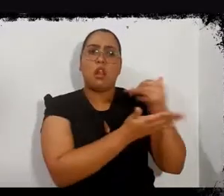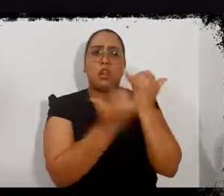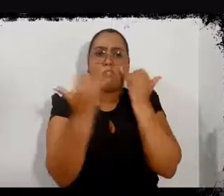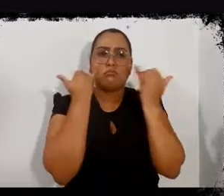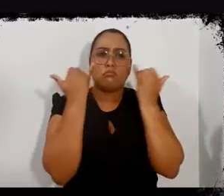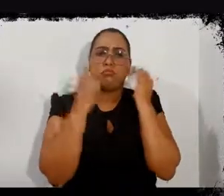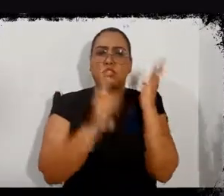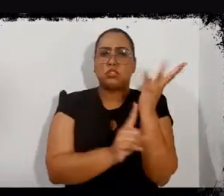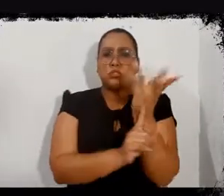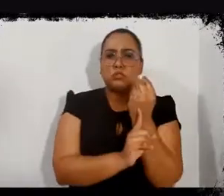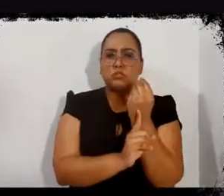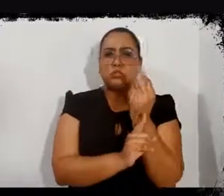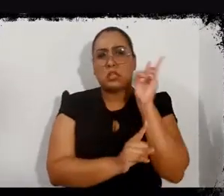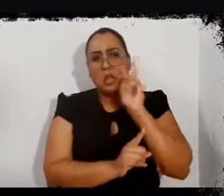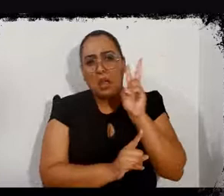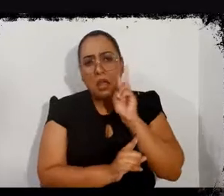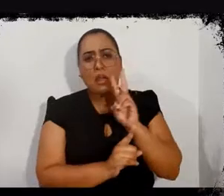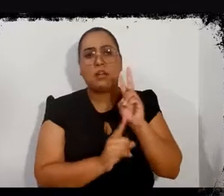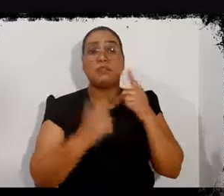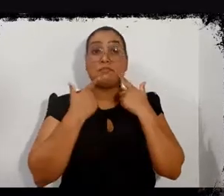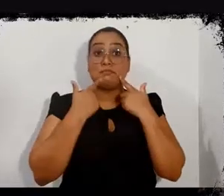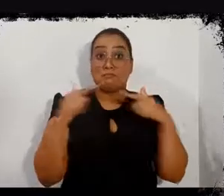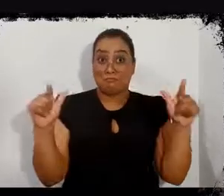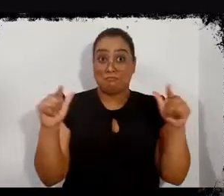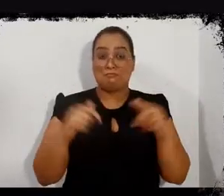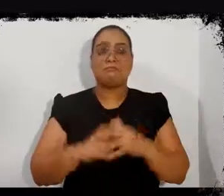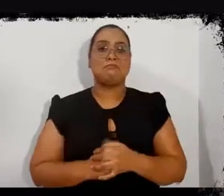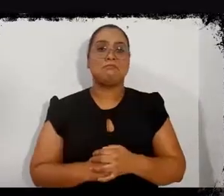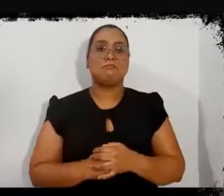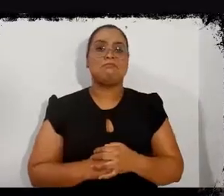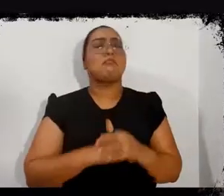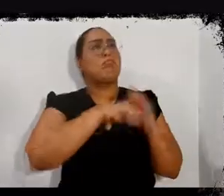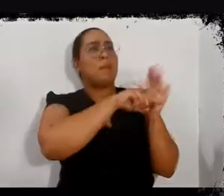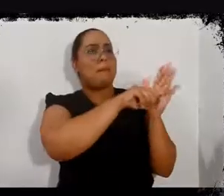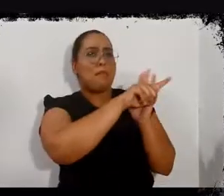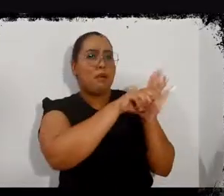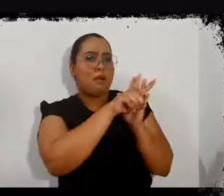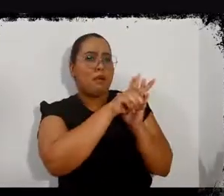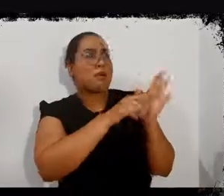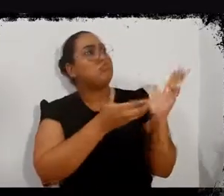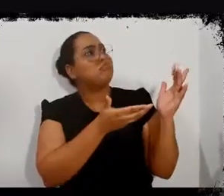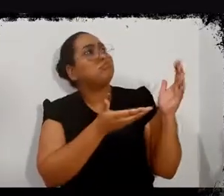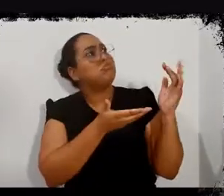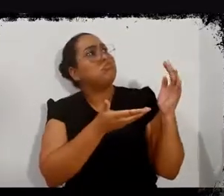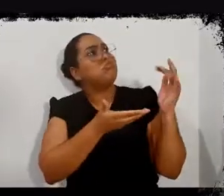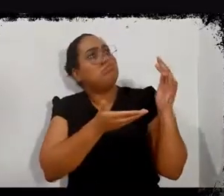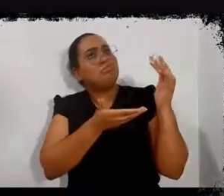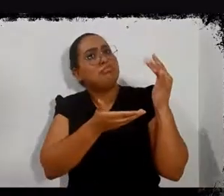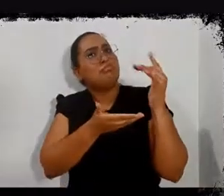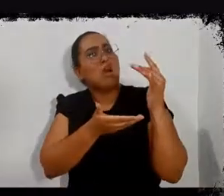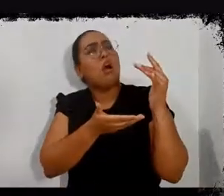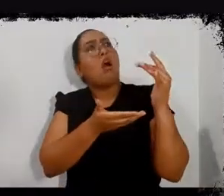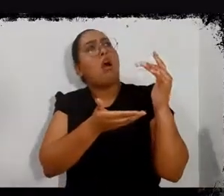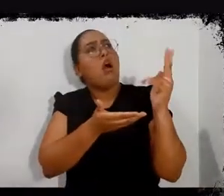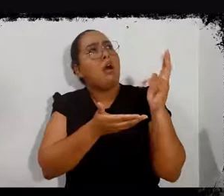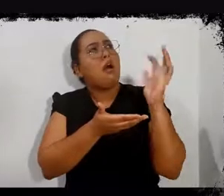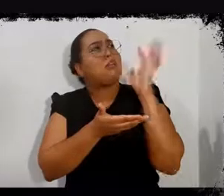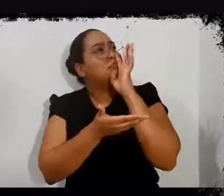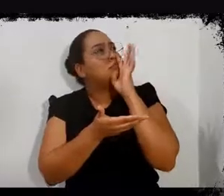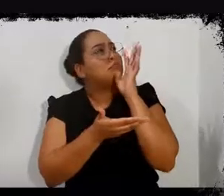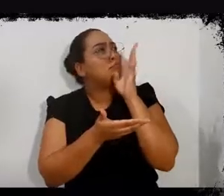linguagem. Em meio às suas pesquisas, Herder observou que os